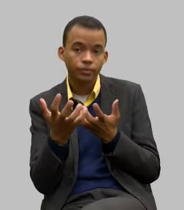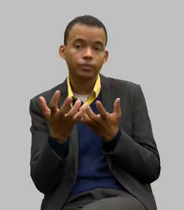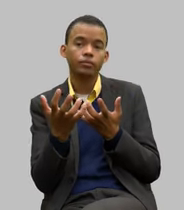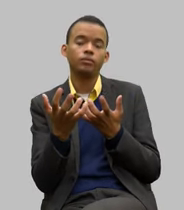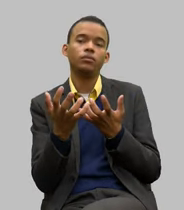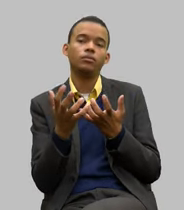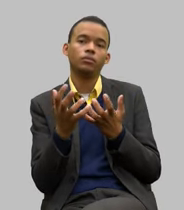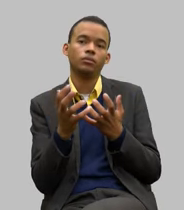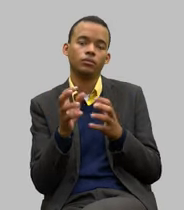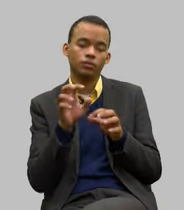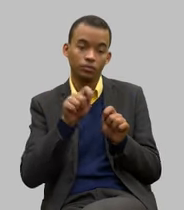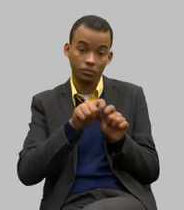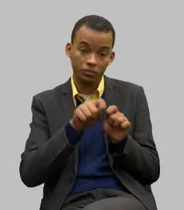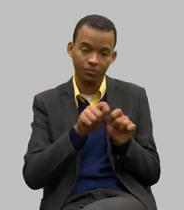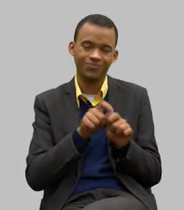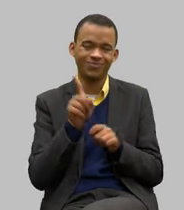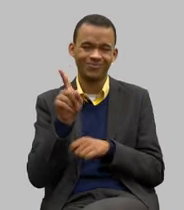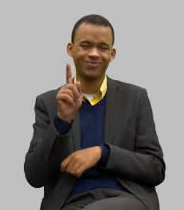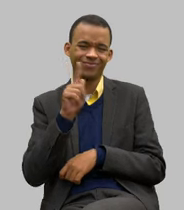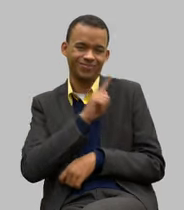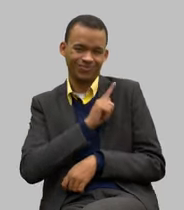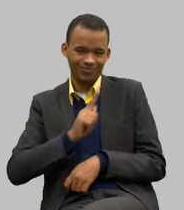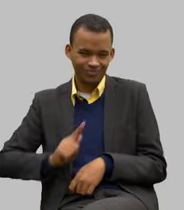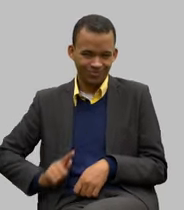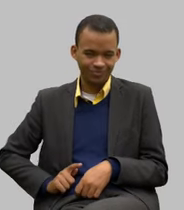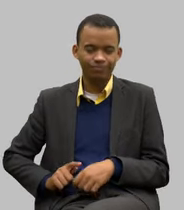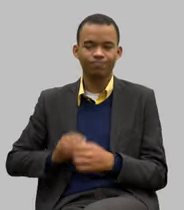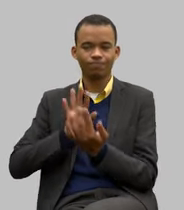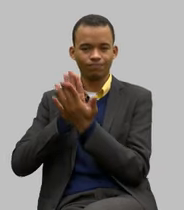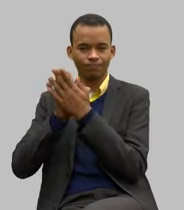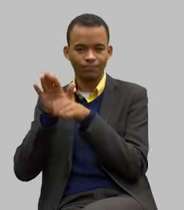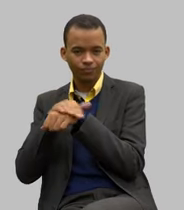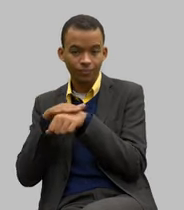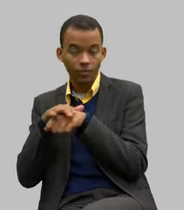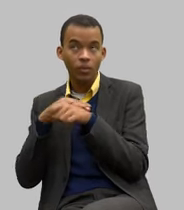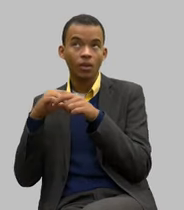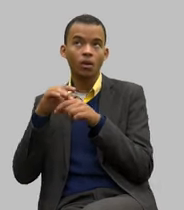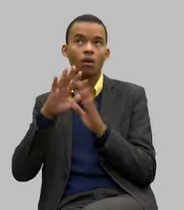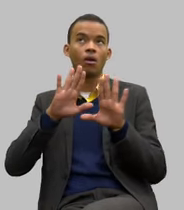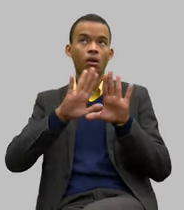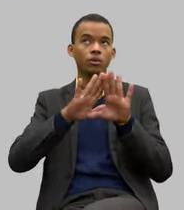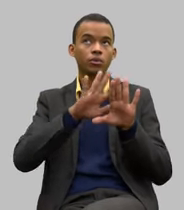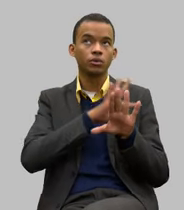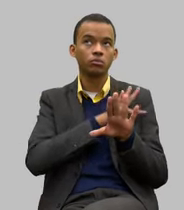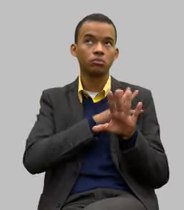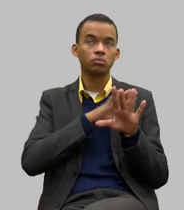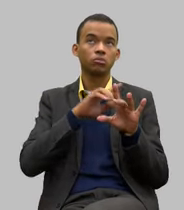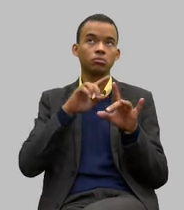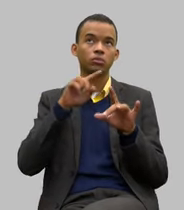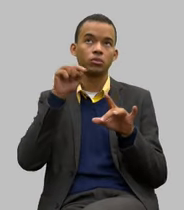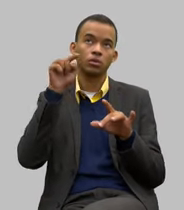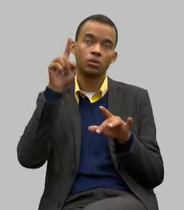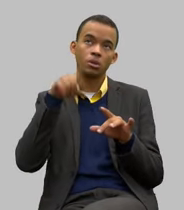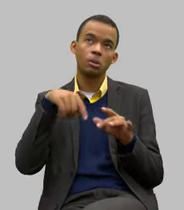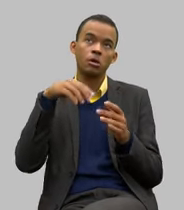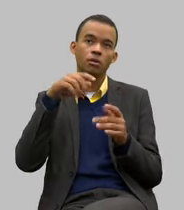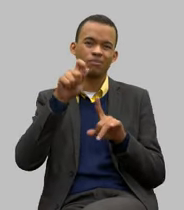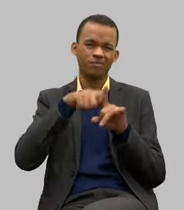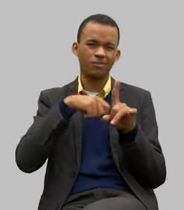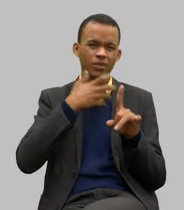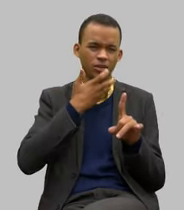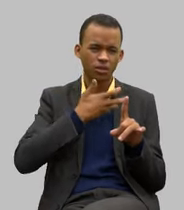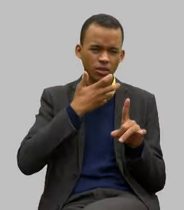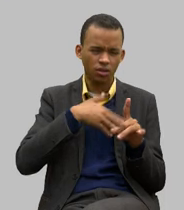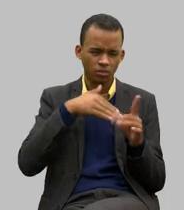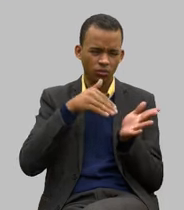né com que o governador encaminhe até no próximo Assembleia fiscaliza que é o final do ano mas eu queria fazer